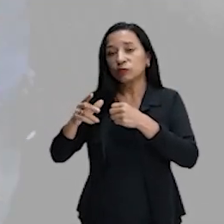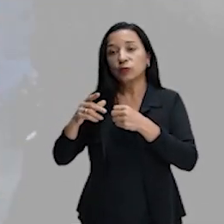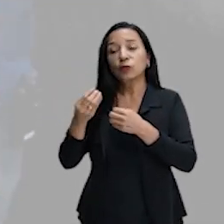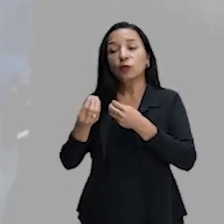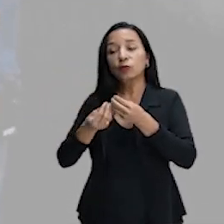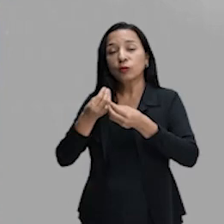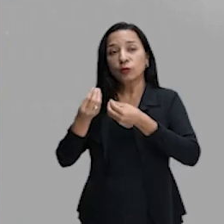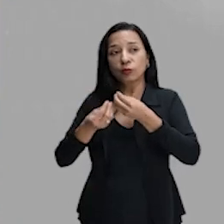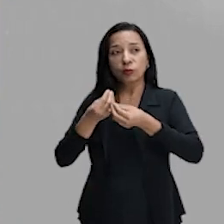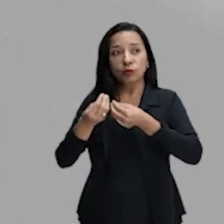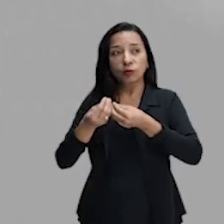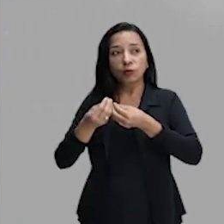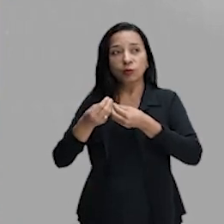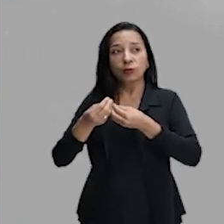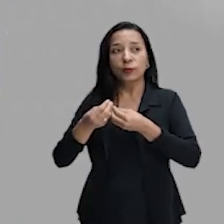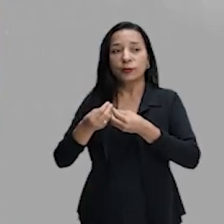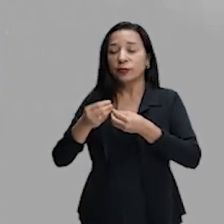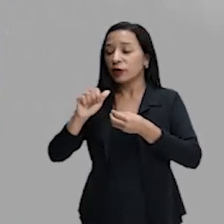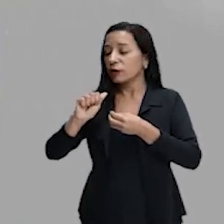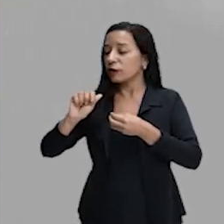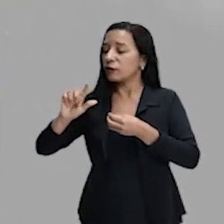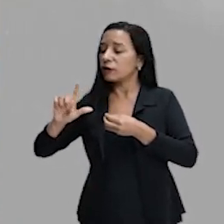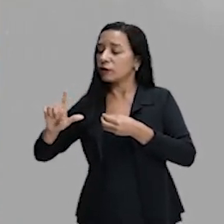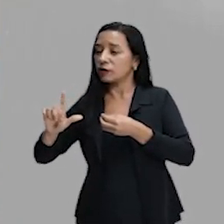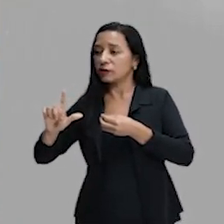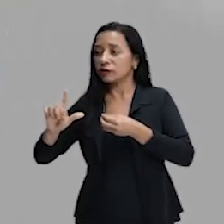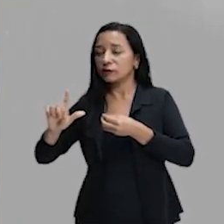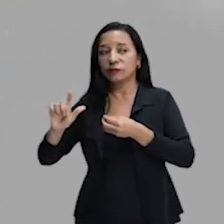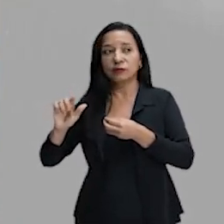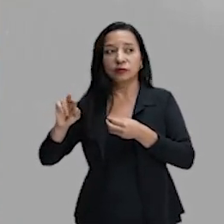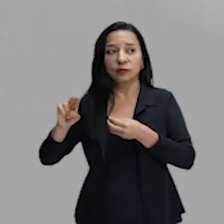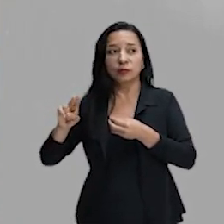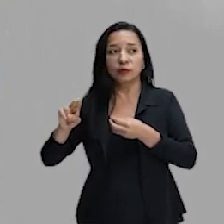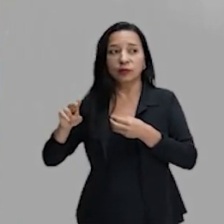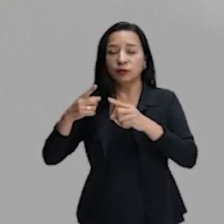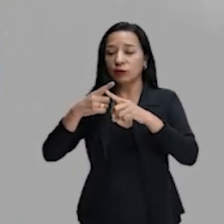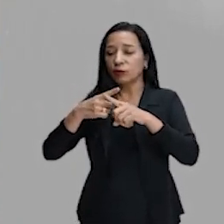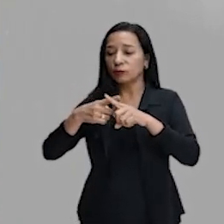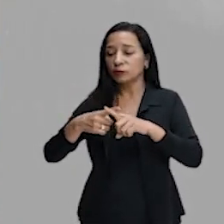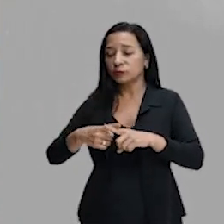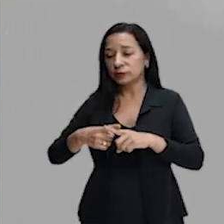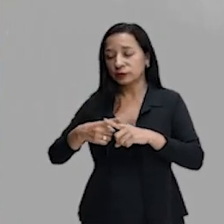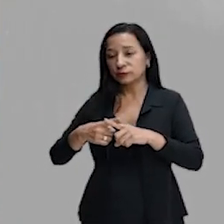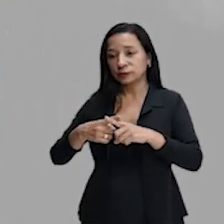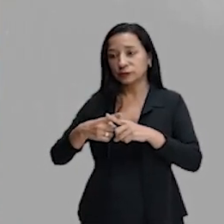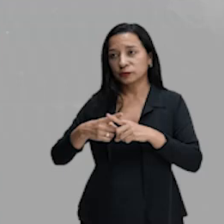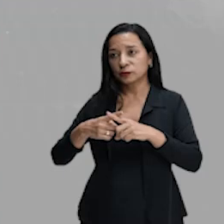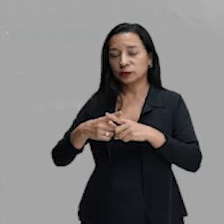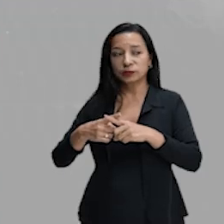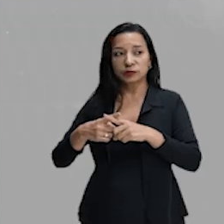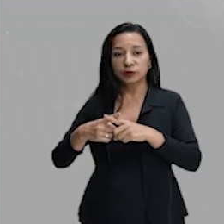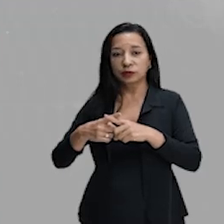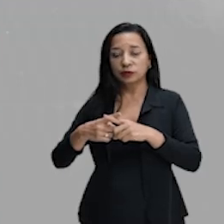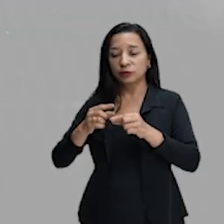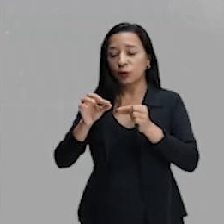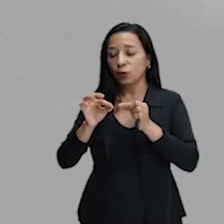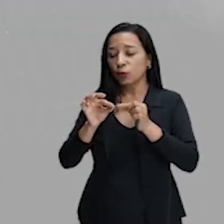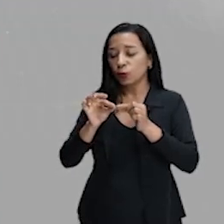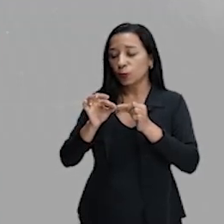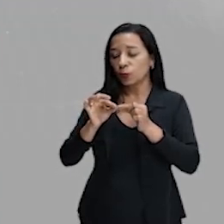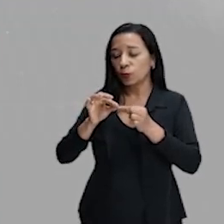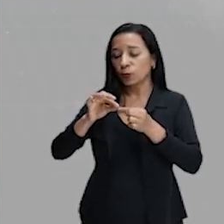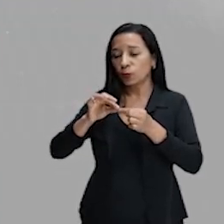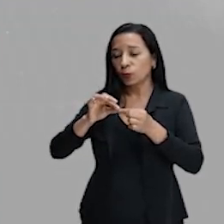paralelogramo né para você multiplicar basta você multiplicar comprimento pel largura